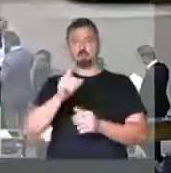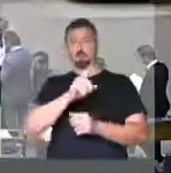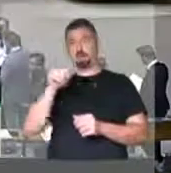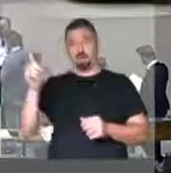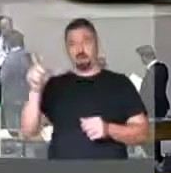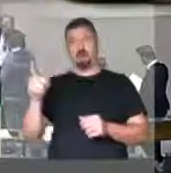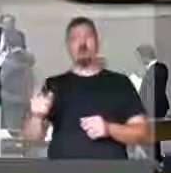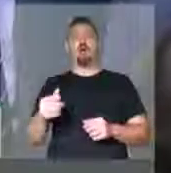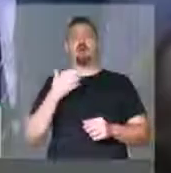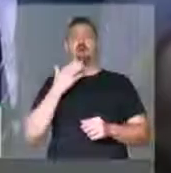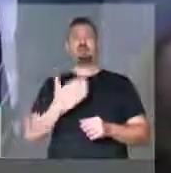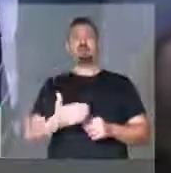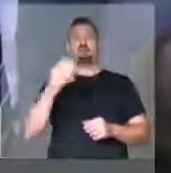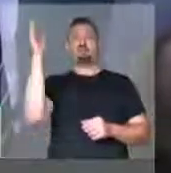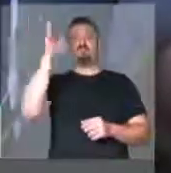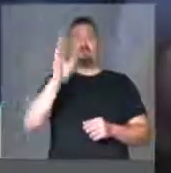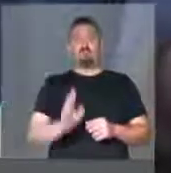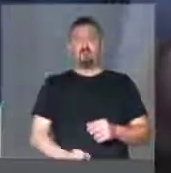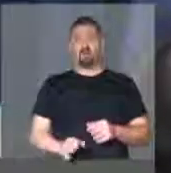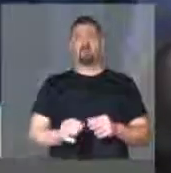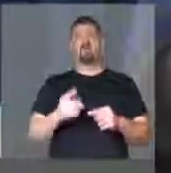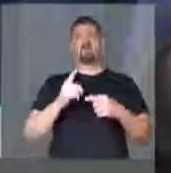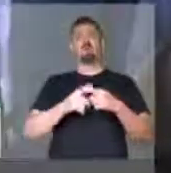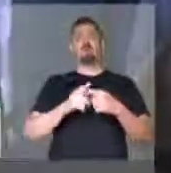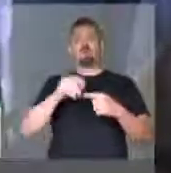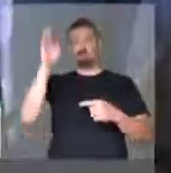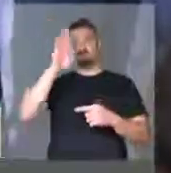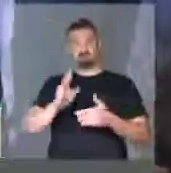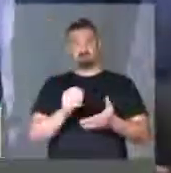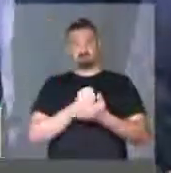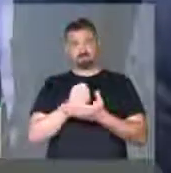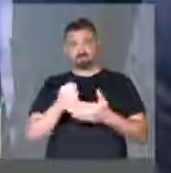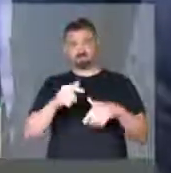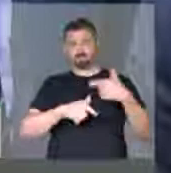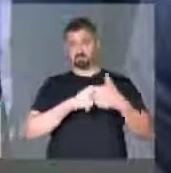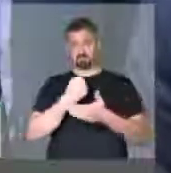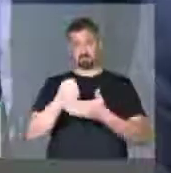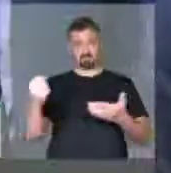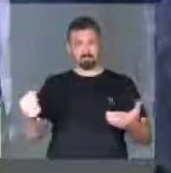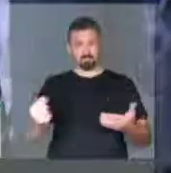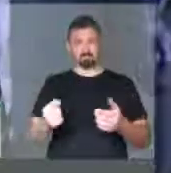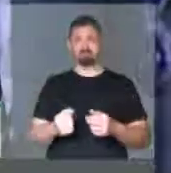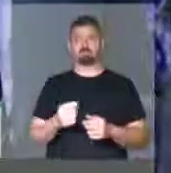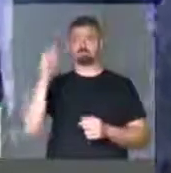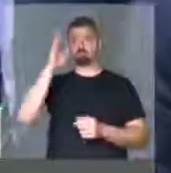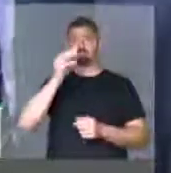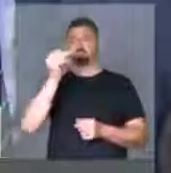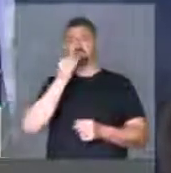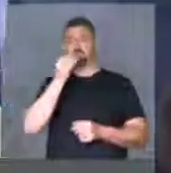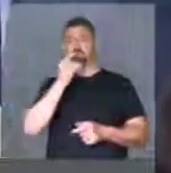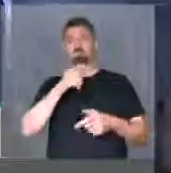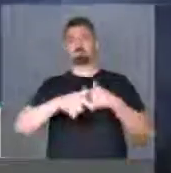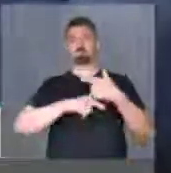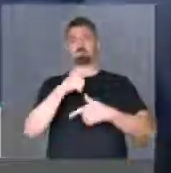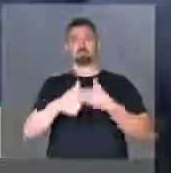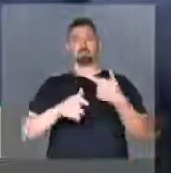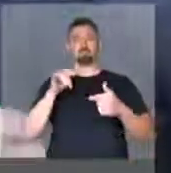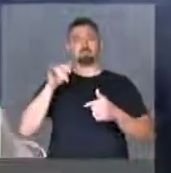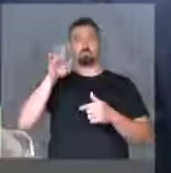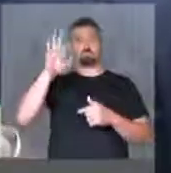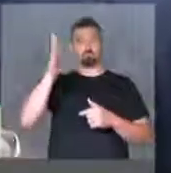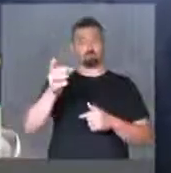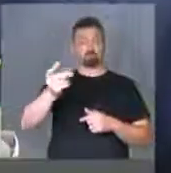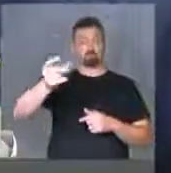não pelo bem do Brasil. O Brasil está perdendo emprego, o Brasil já deveria ter entrado no mercado